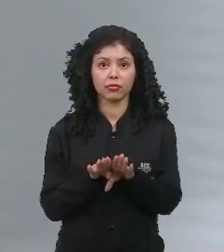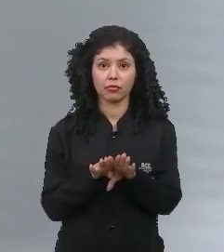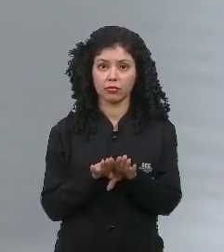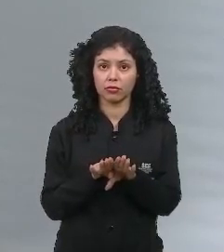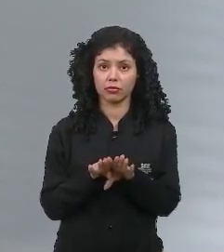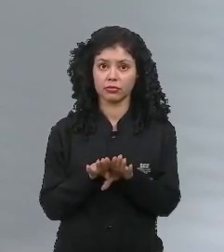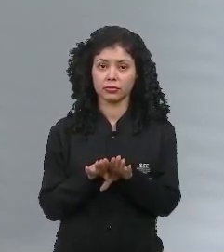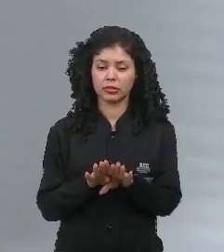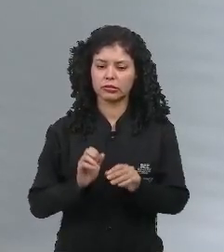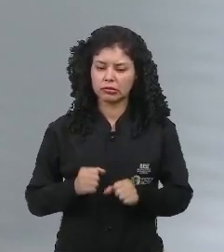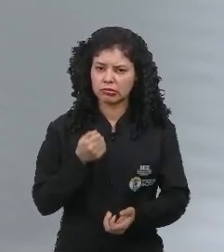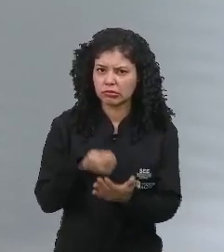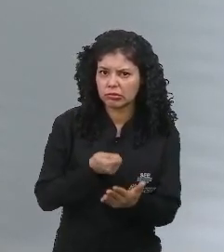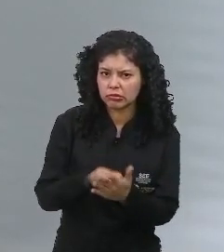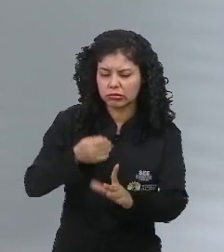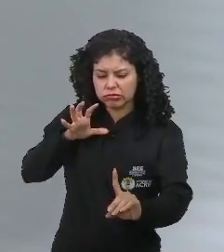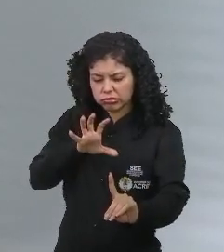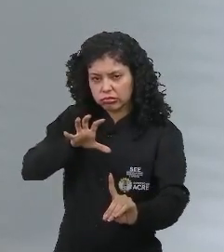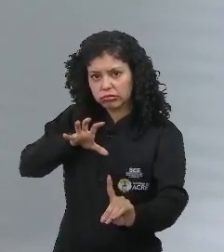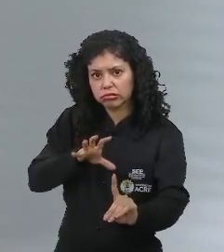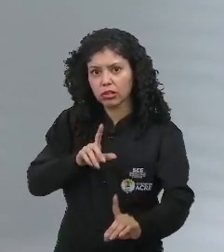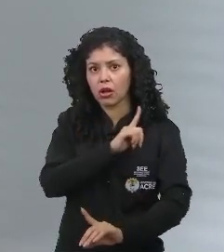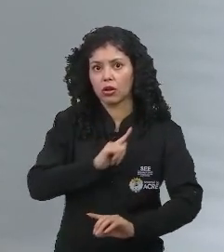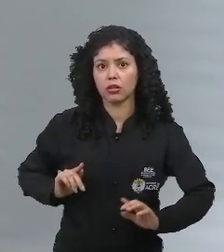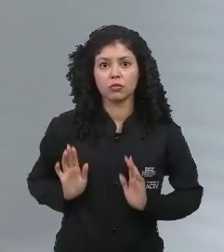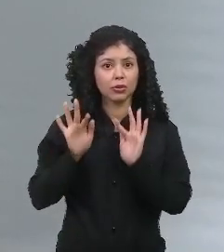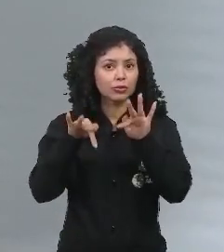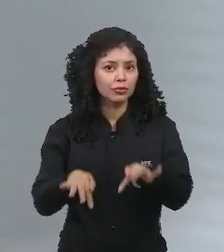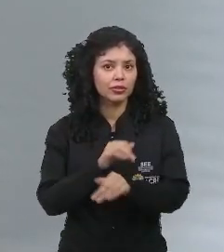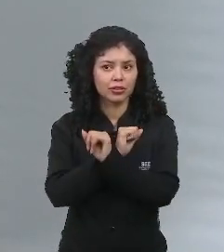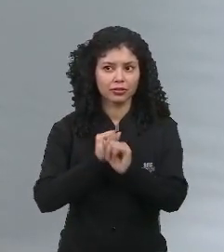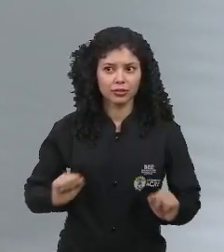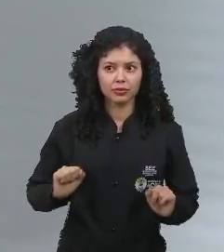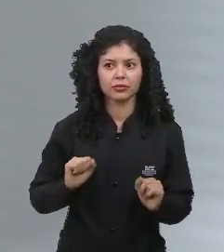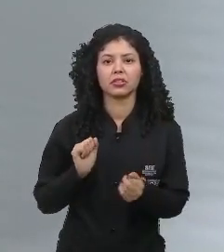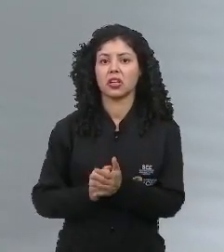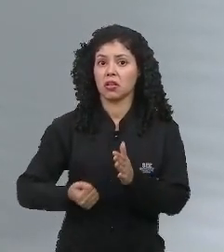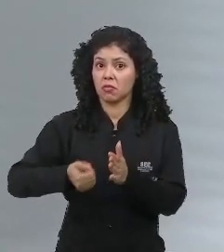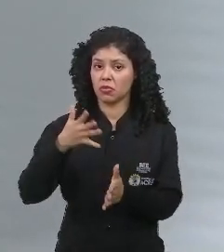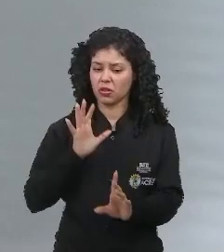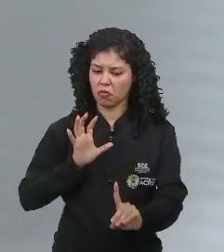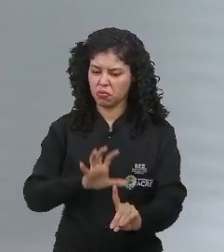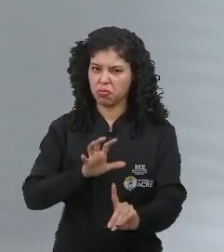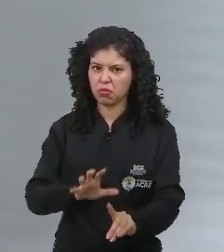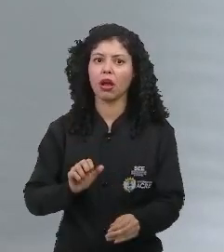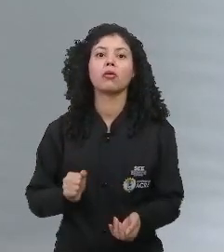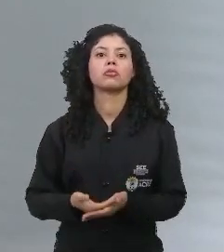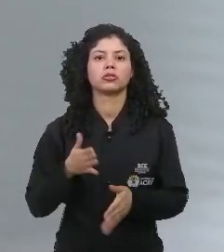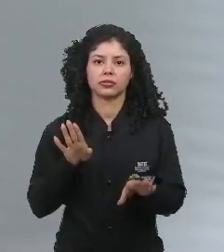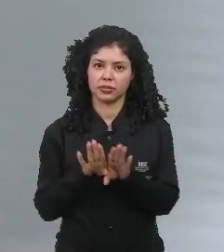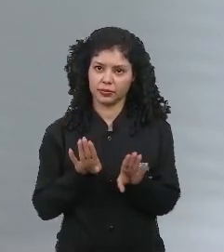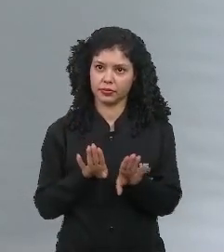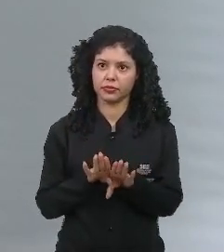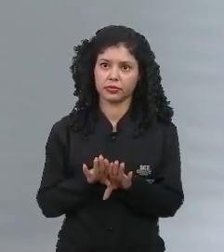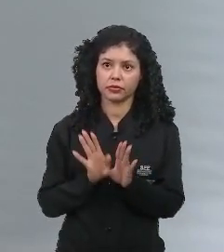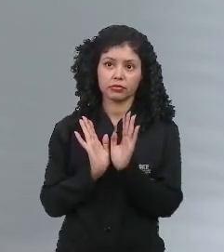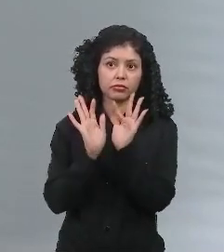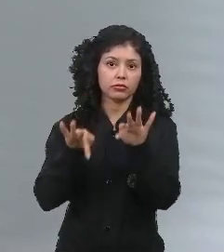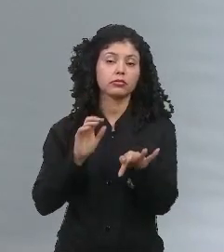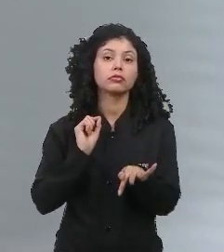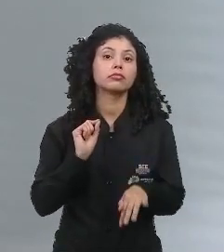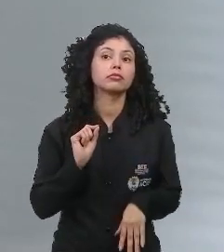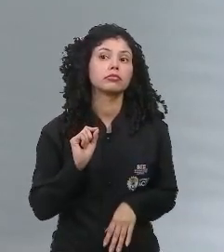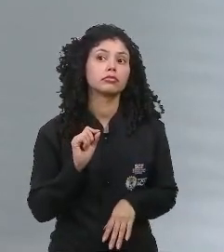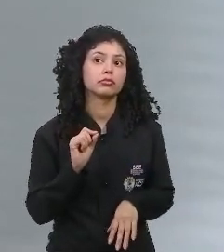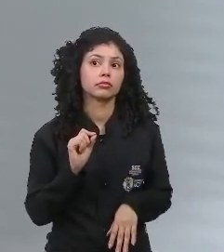escravidão, pressionando o governo brasileiro pelo fim da escravidão. Quem muito pressionou também o Brasil pelo fim da escravidão